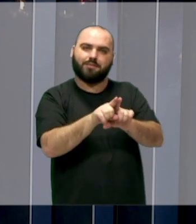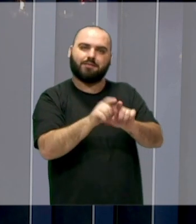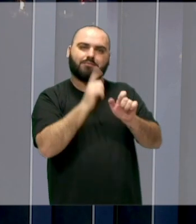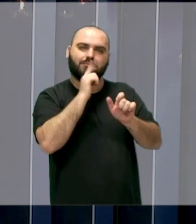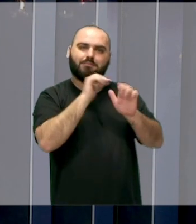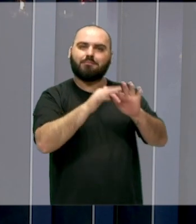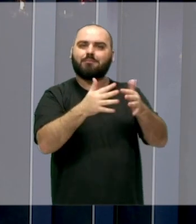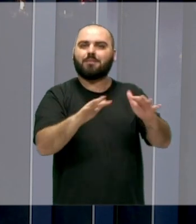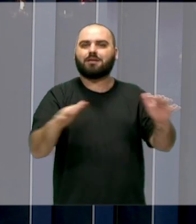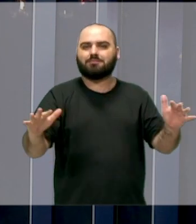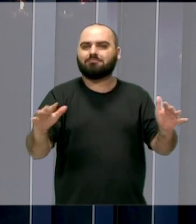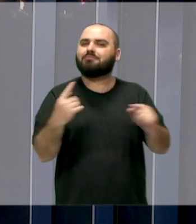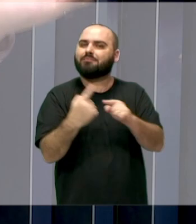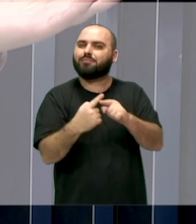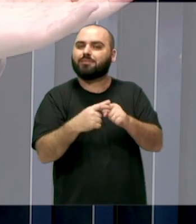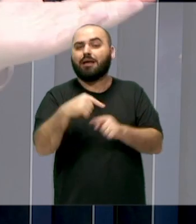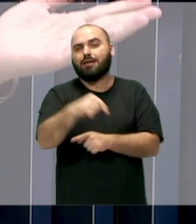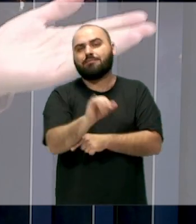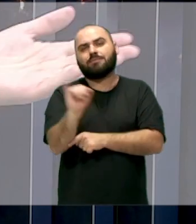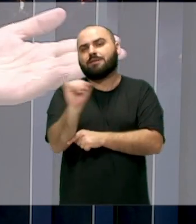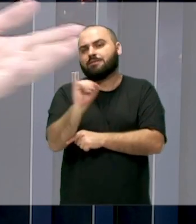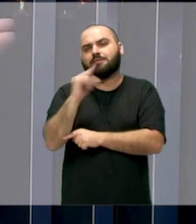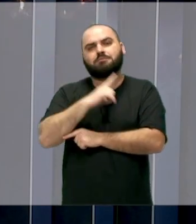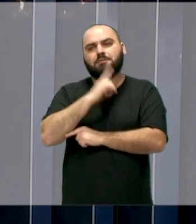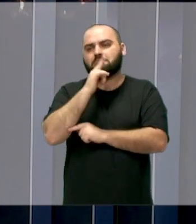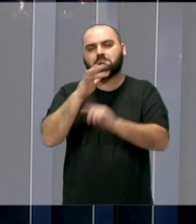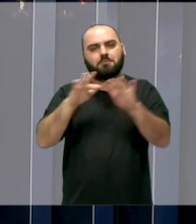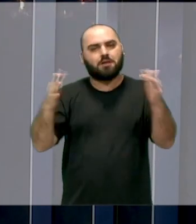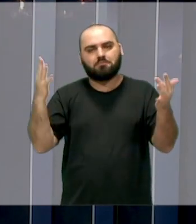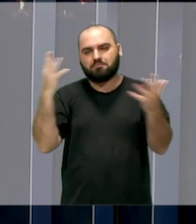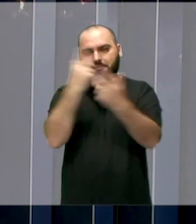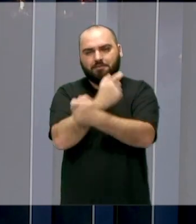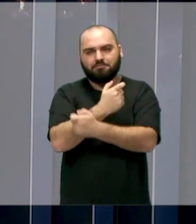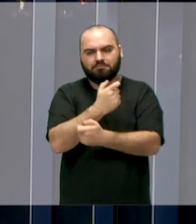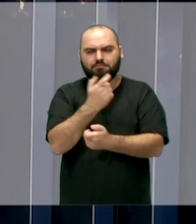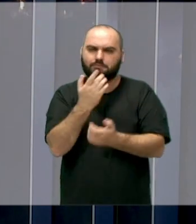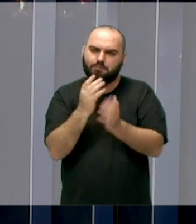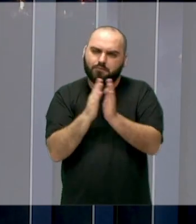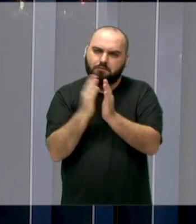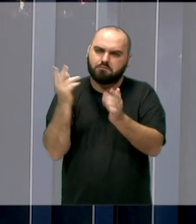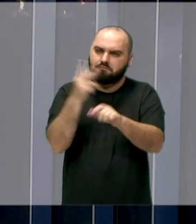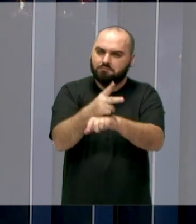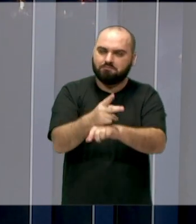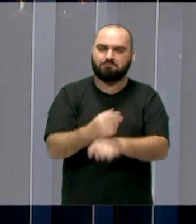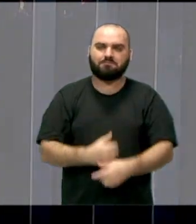somos Itajaí, né? Nós temos mar aqui, belíssimo. Coloca pra gente, por favor.